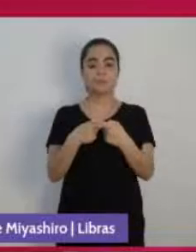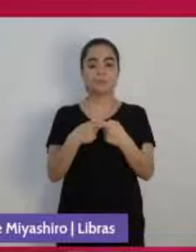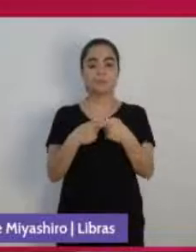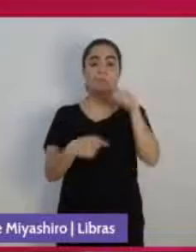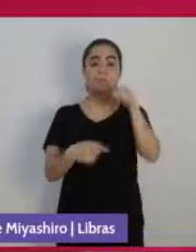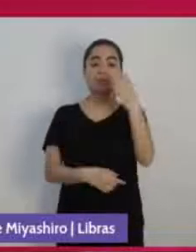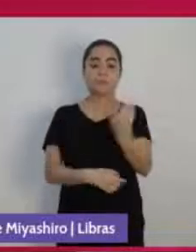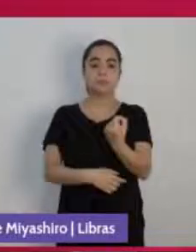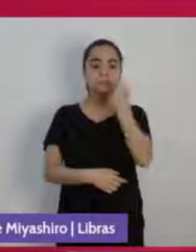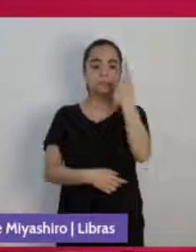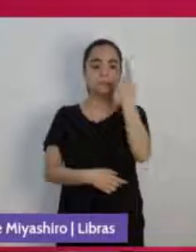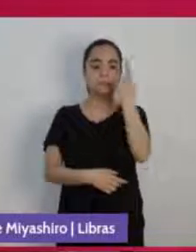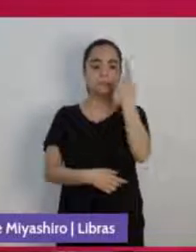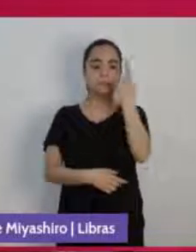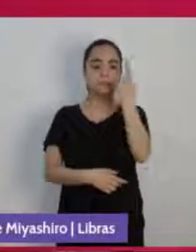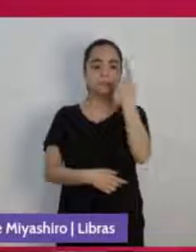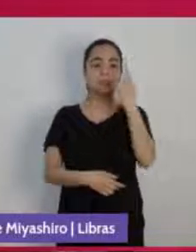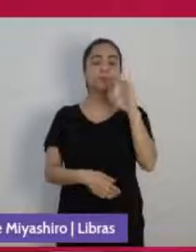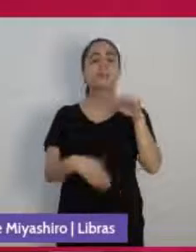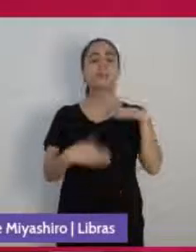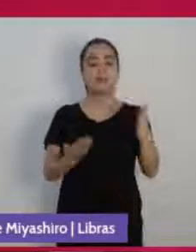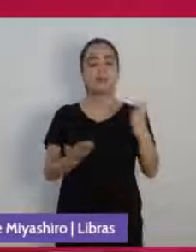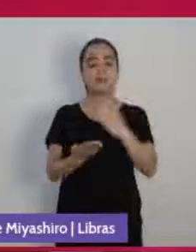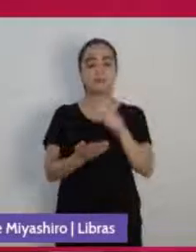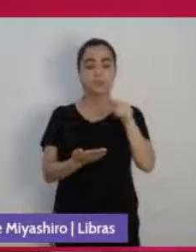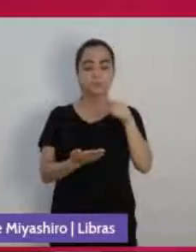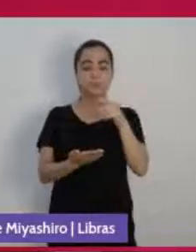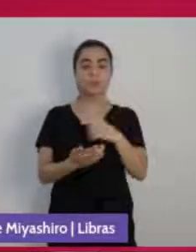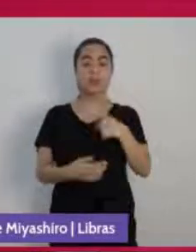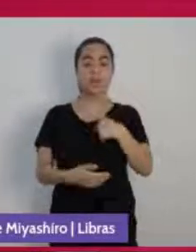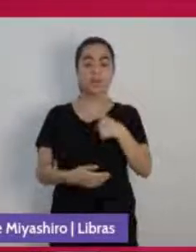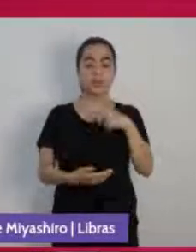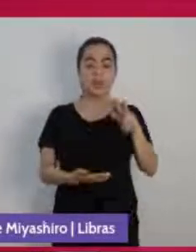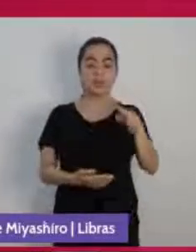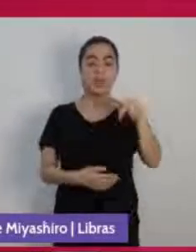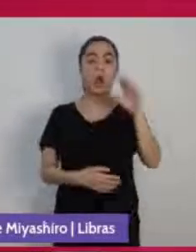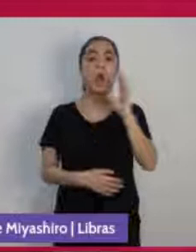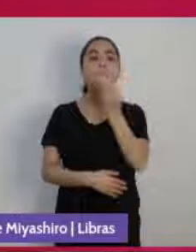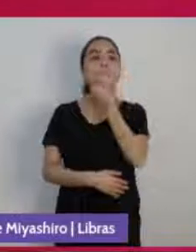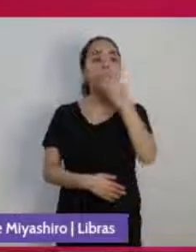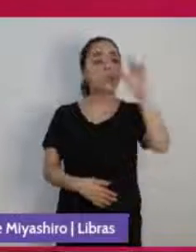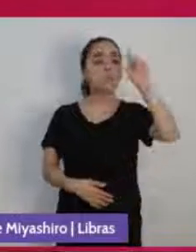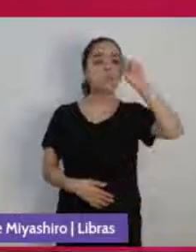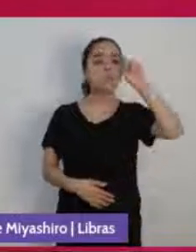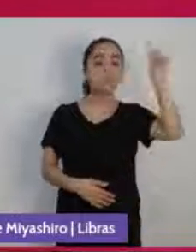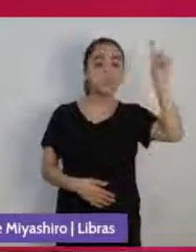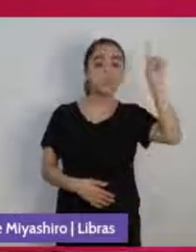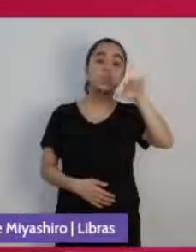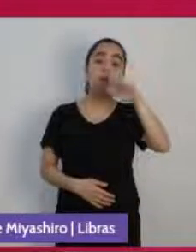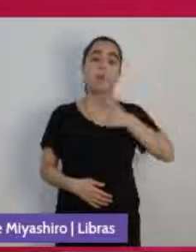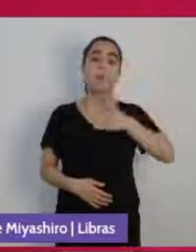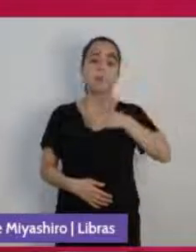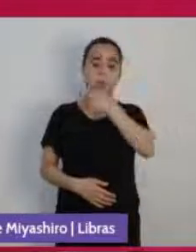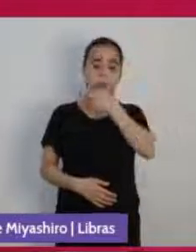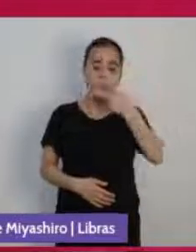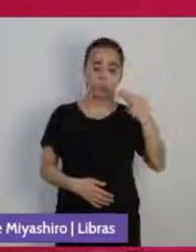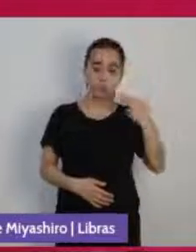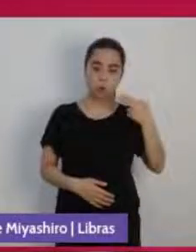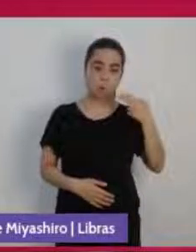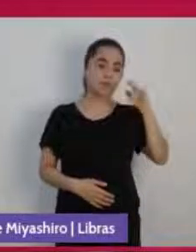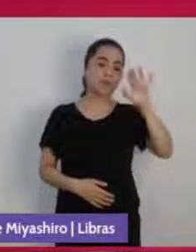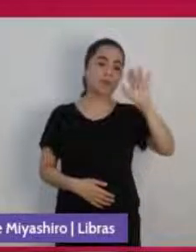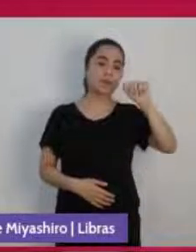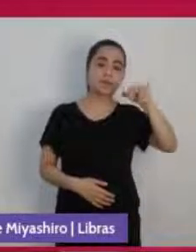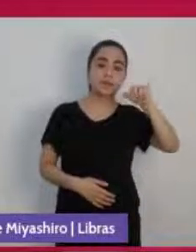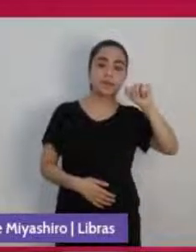para ela. A partir do momento que eu chego, bom dia, dona Maria, meu nome é Aymar e vou fazer o seu